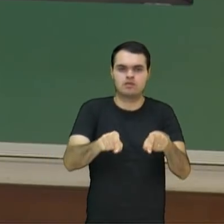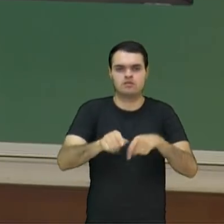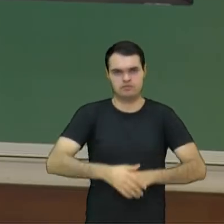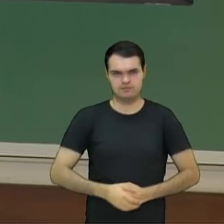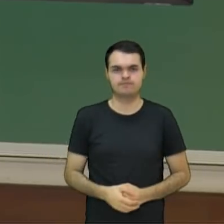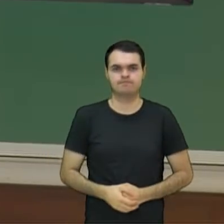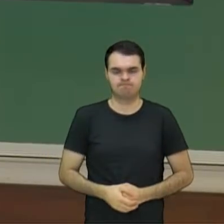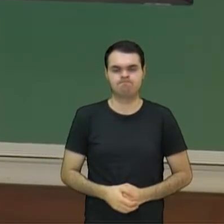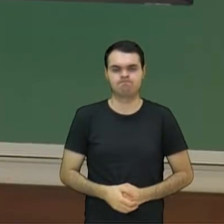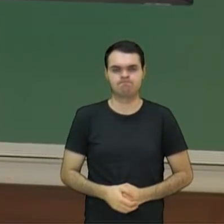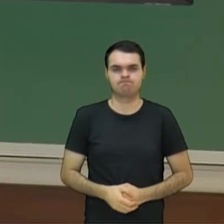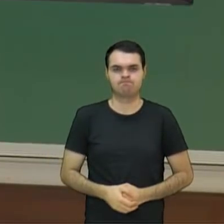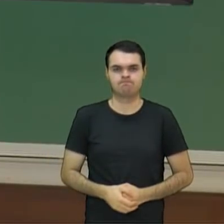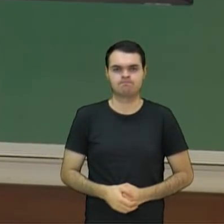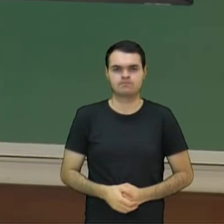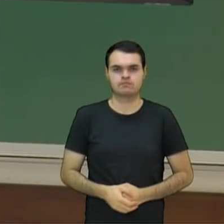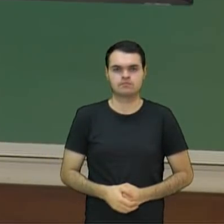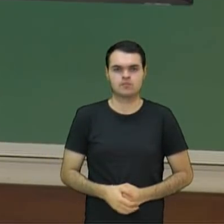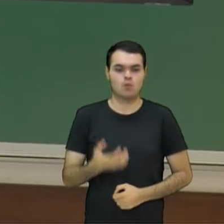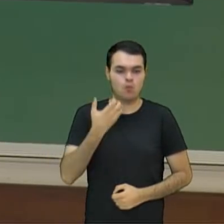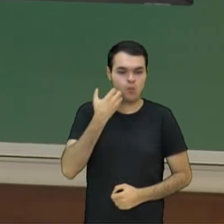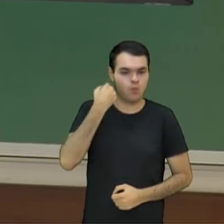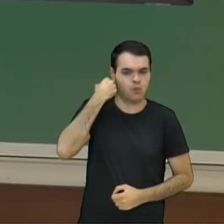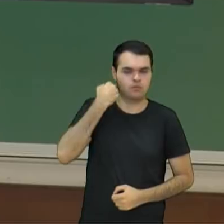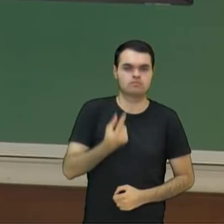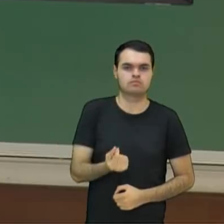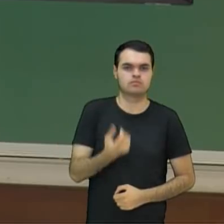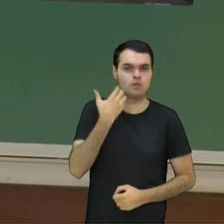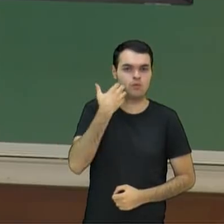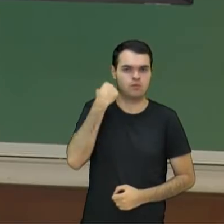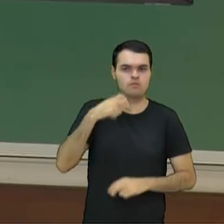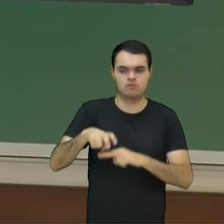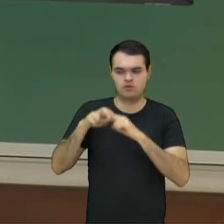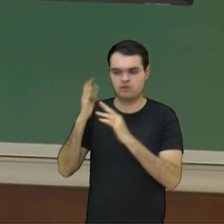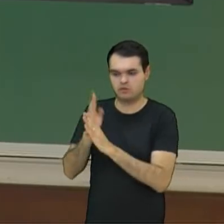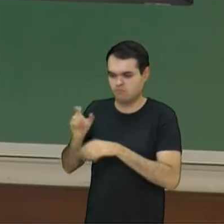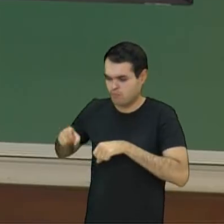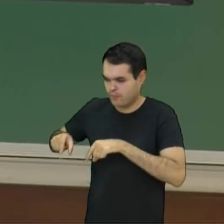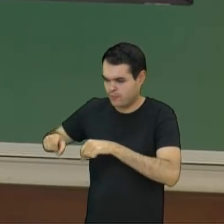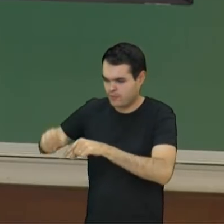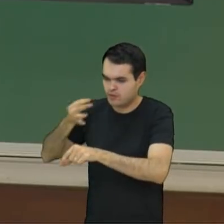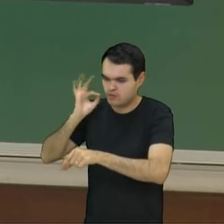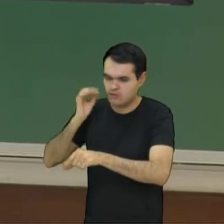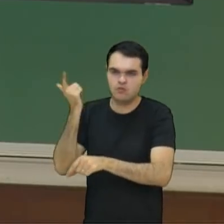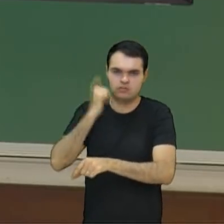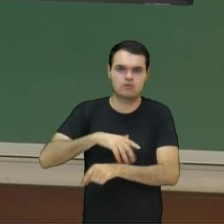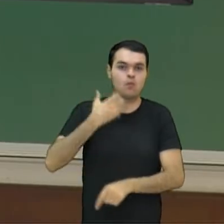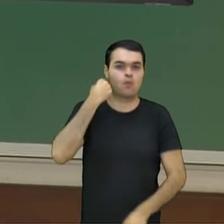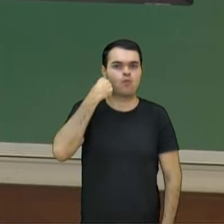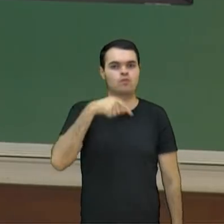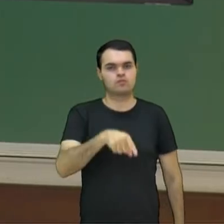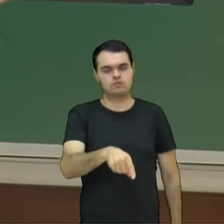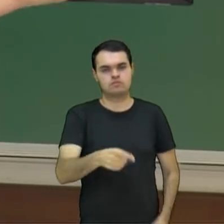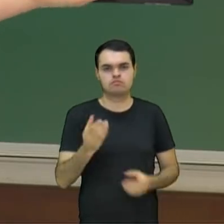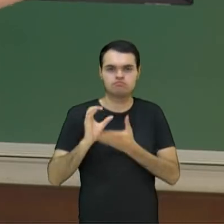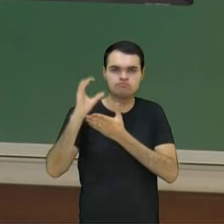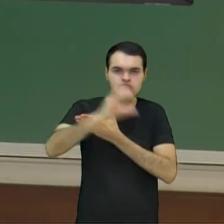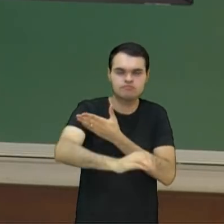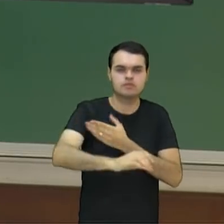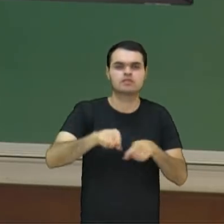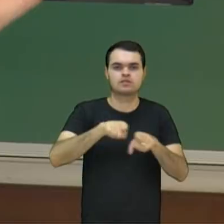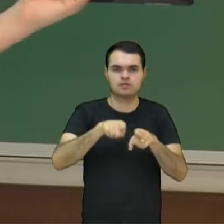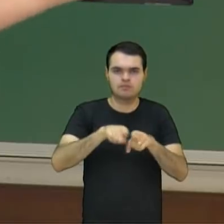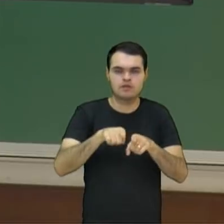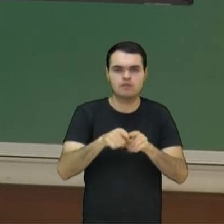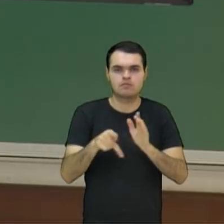né? Com os lucros que eles obtiveram ali da cafeicultura, né? As ferrovias também, que foram construídas